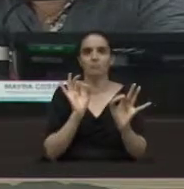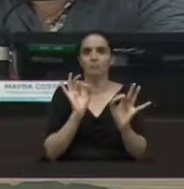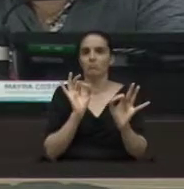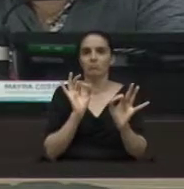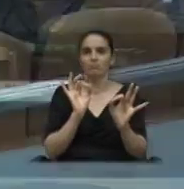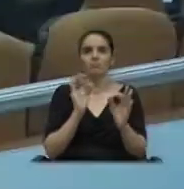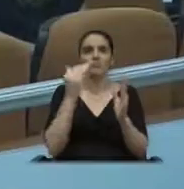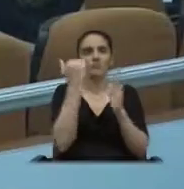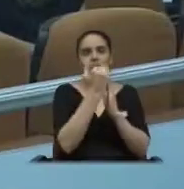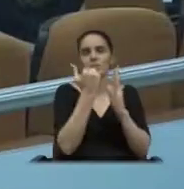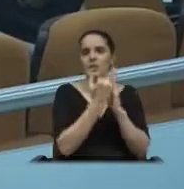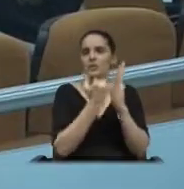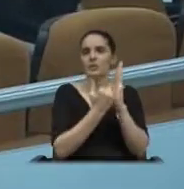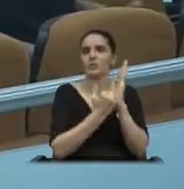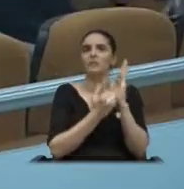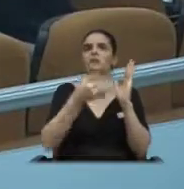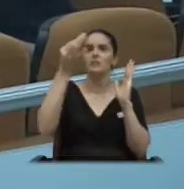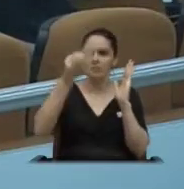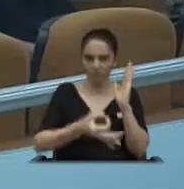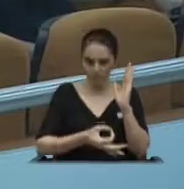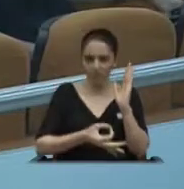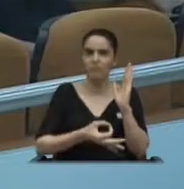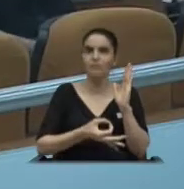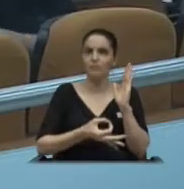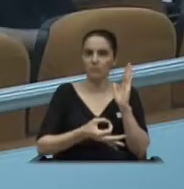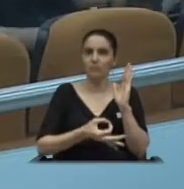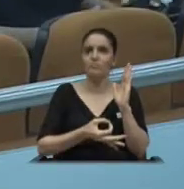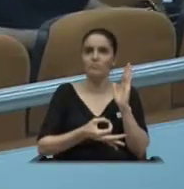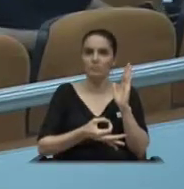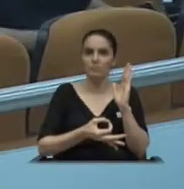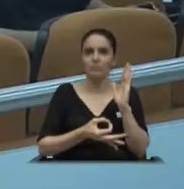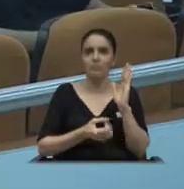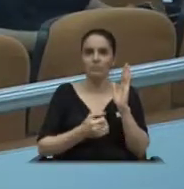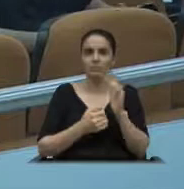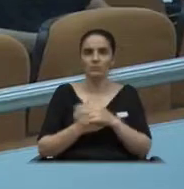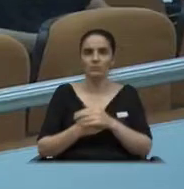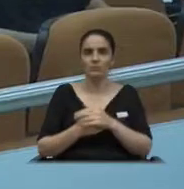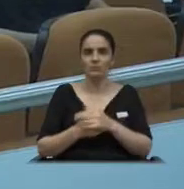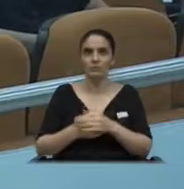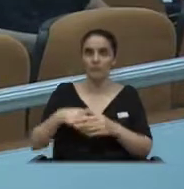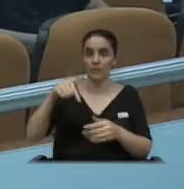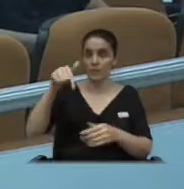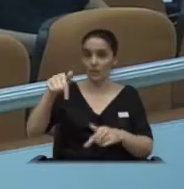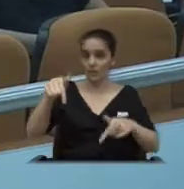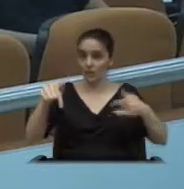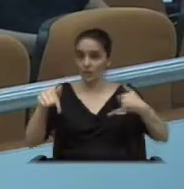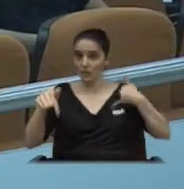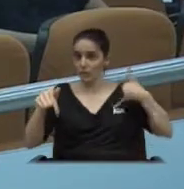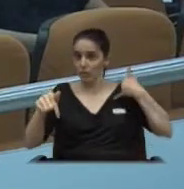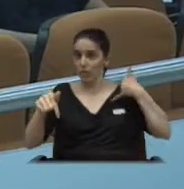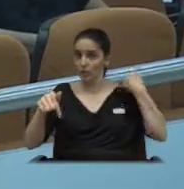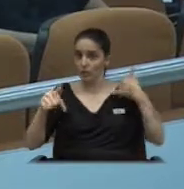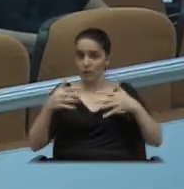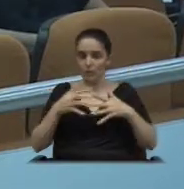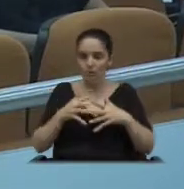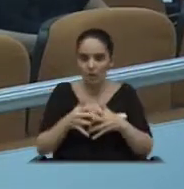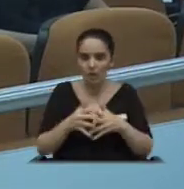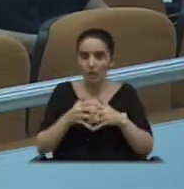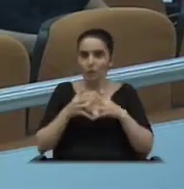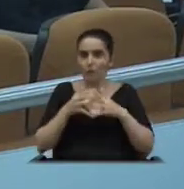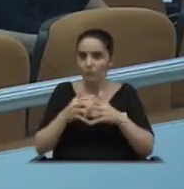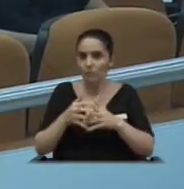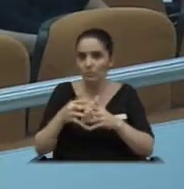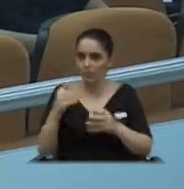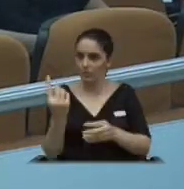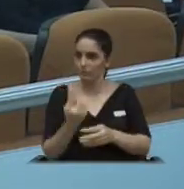cadastrado certinho, foi feito o cadastramento certo. Eu tenho um filho autista de 7 anos que precisa de acompanhamento, ele não se locomove